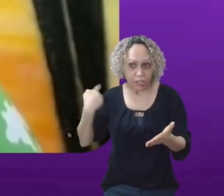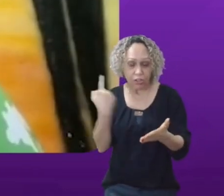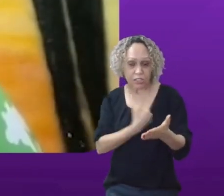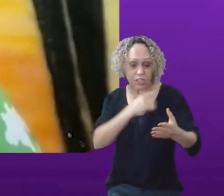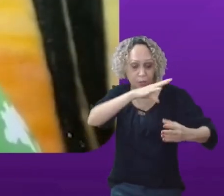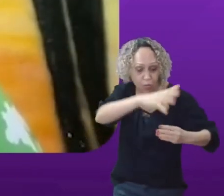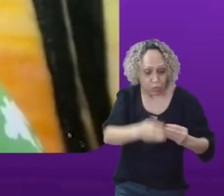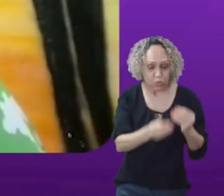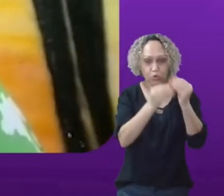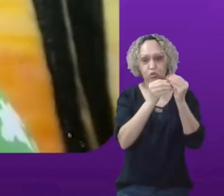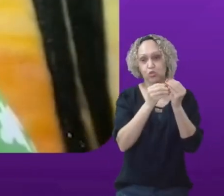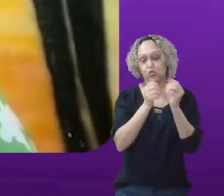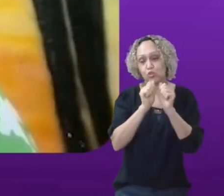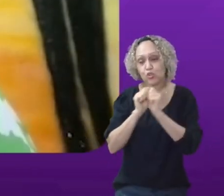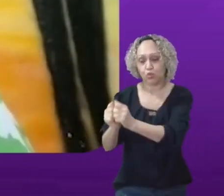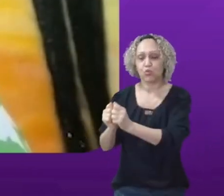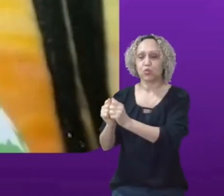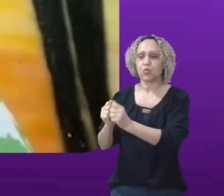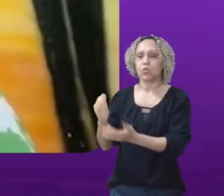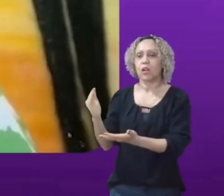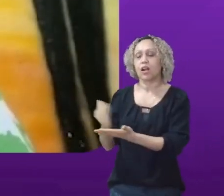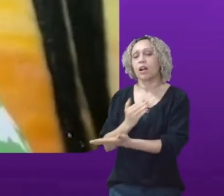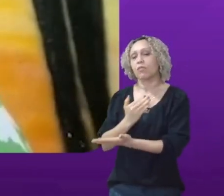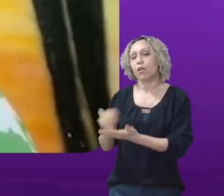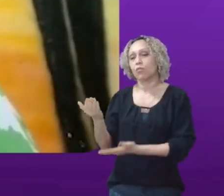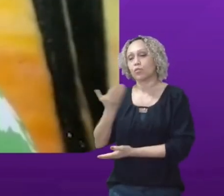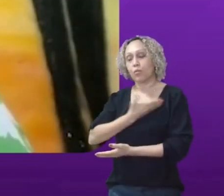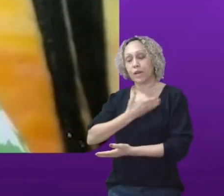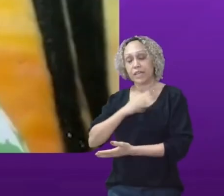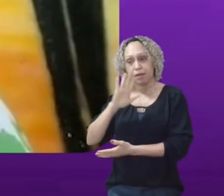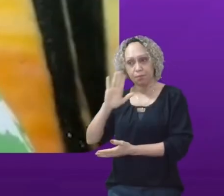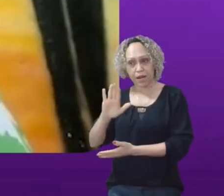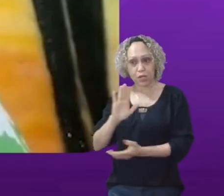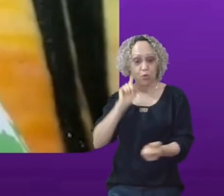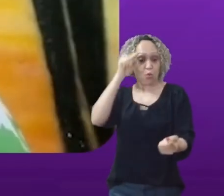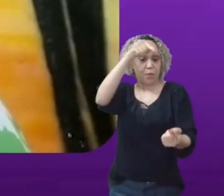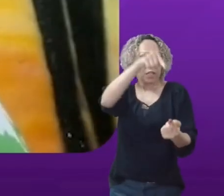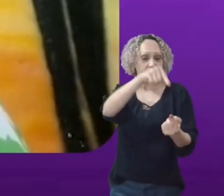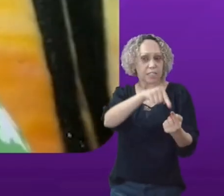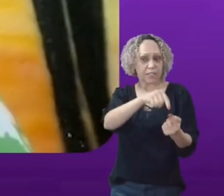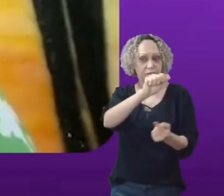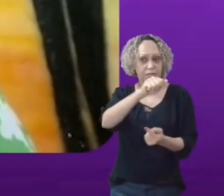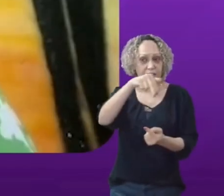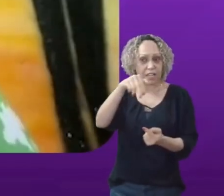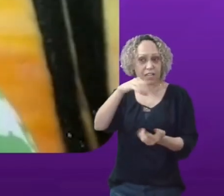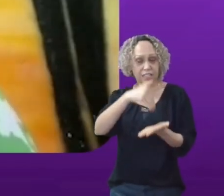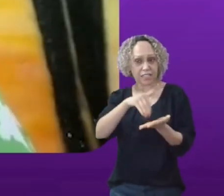objetivo da AME é levar mulheres para o parlamento, é